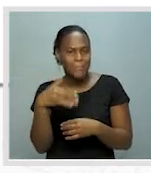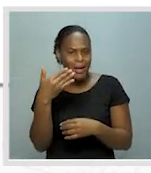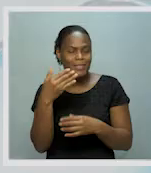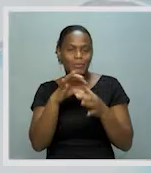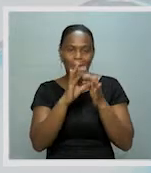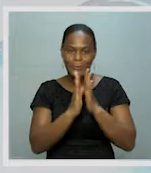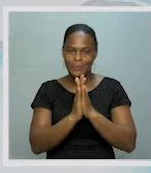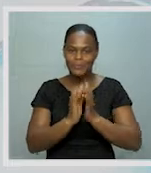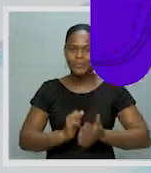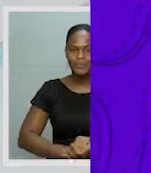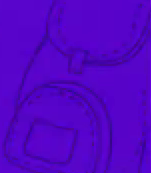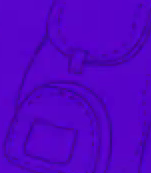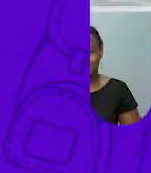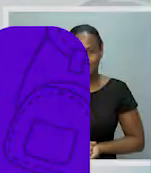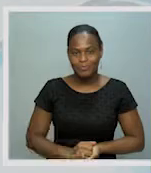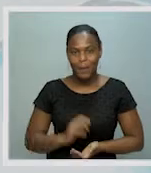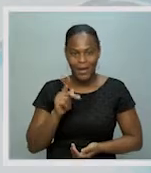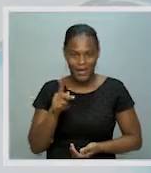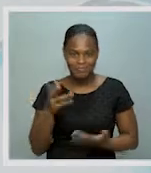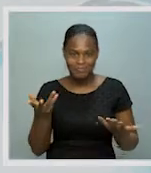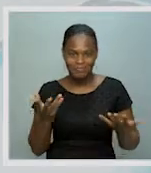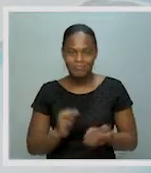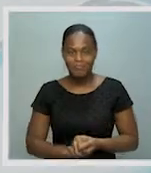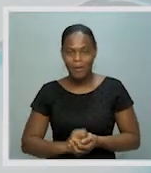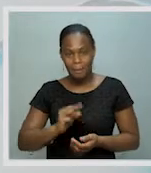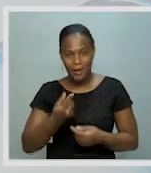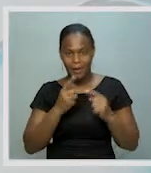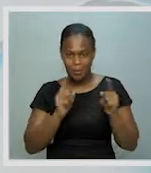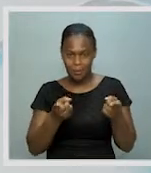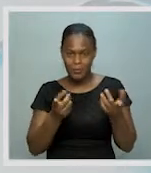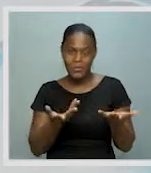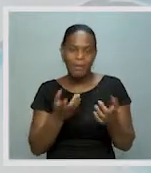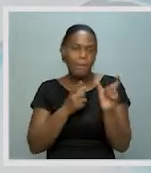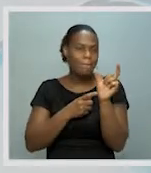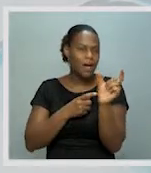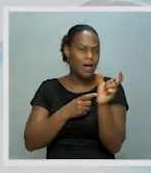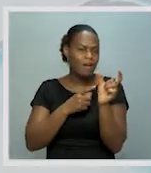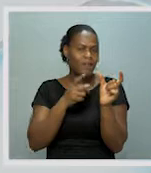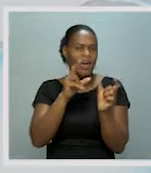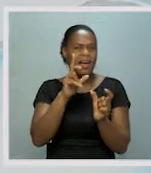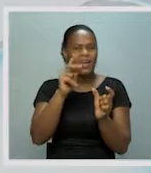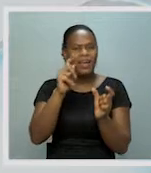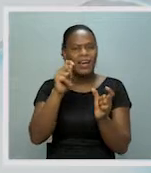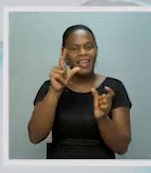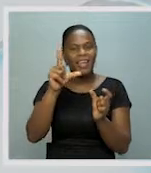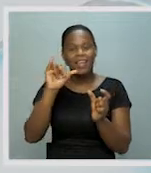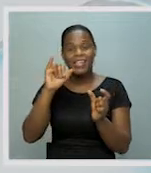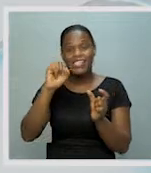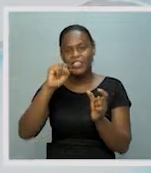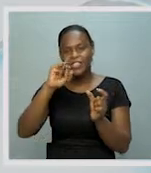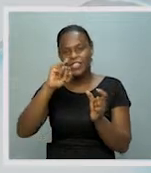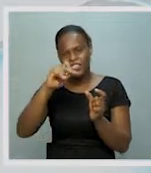principais religiões. Ok? Para começar, a palavra religião, estou a